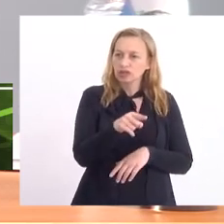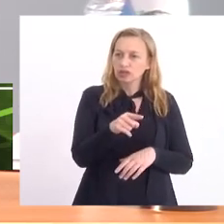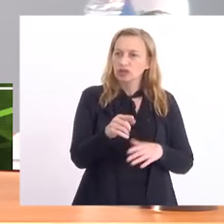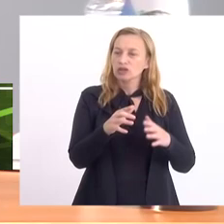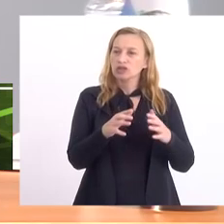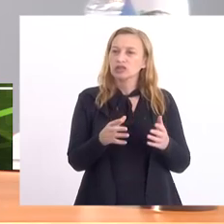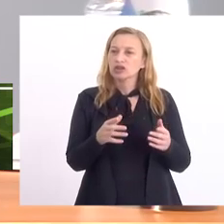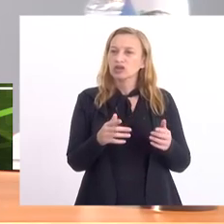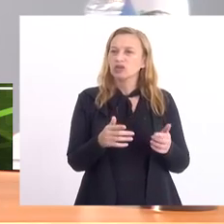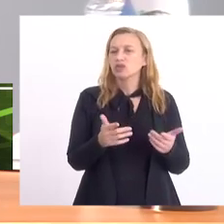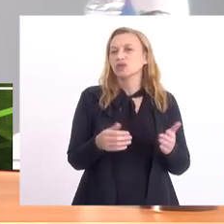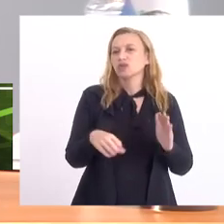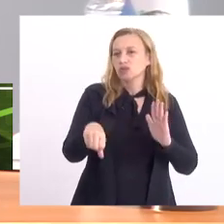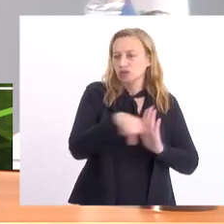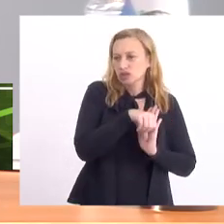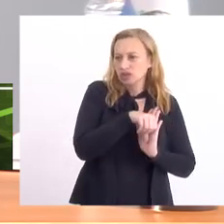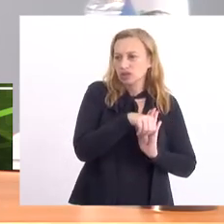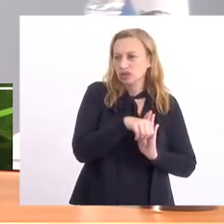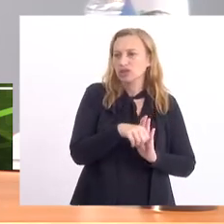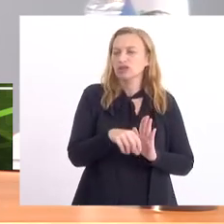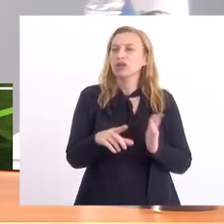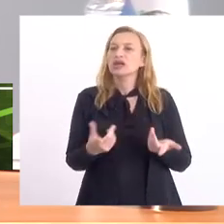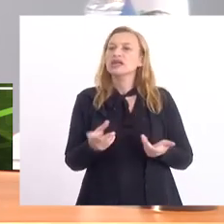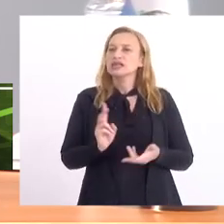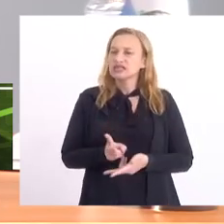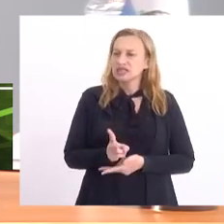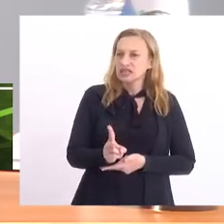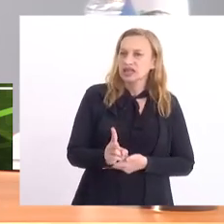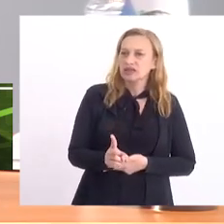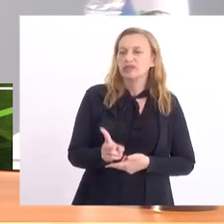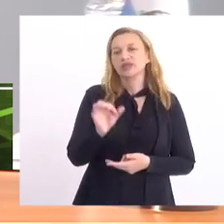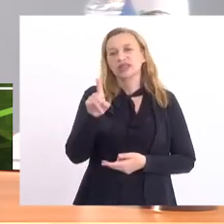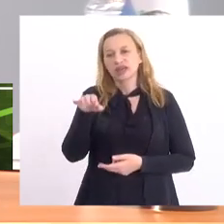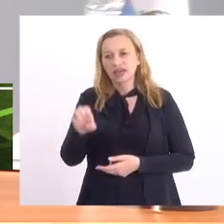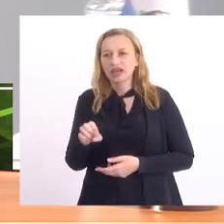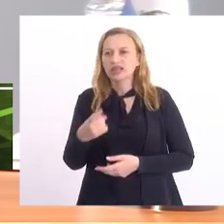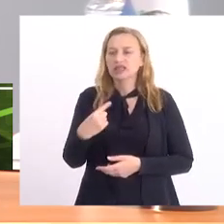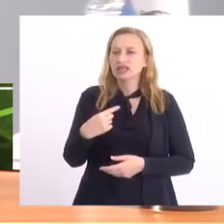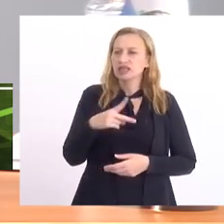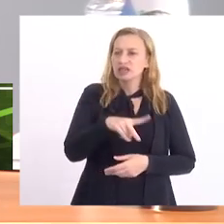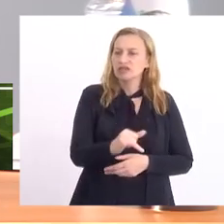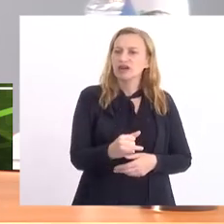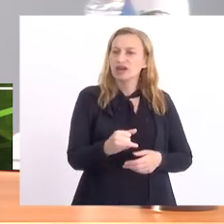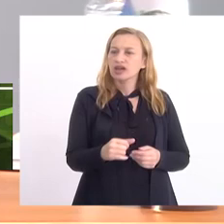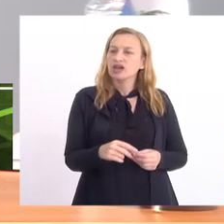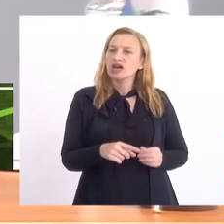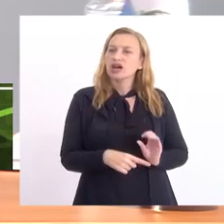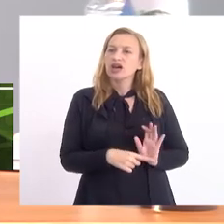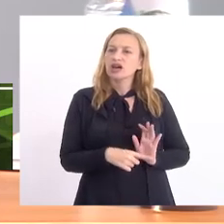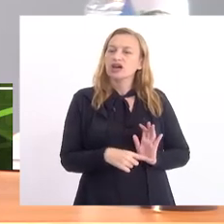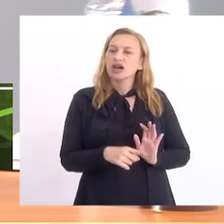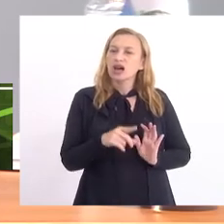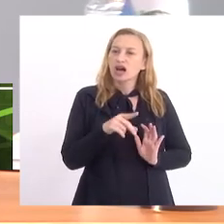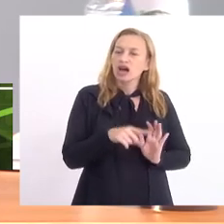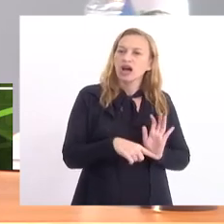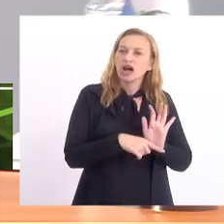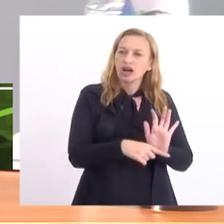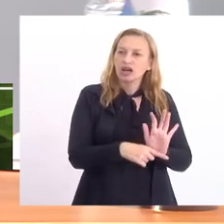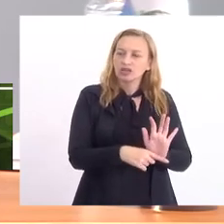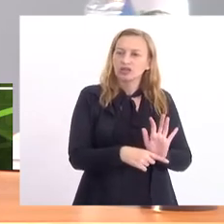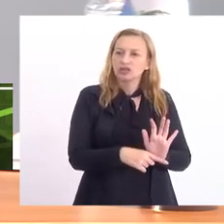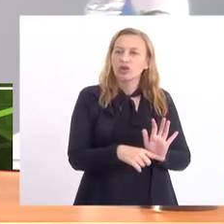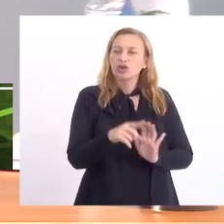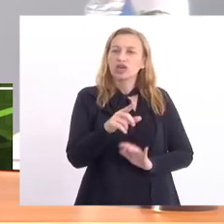lei, são muitas vezes o Degase que vai proporcionar a eles o que eles nunca tiveram na